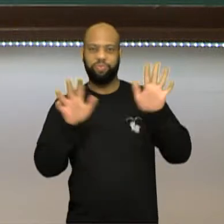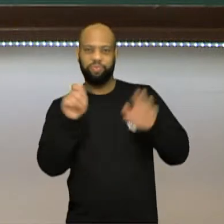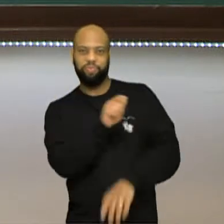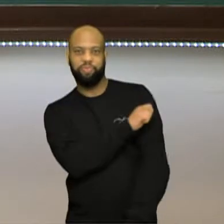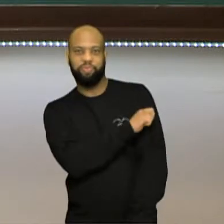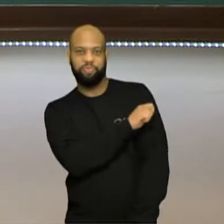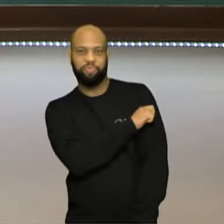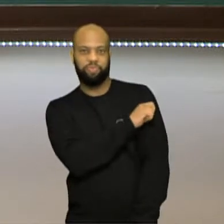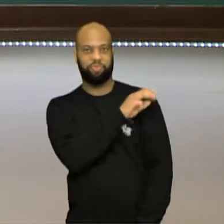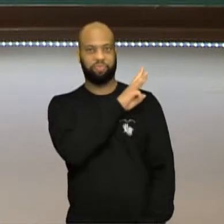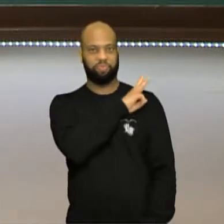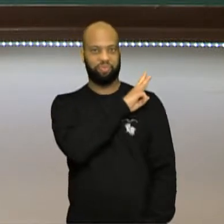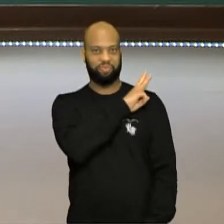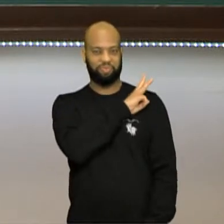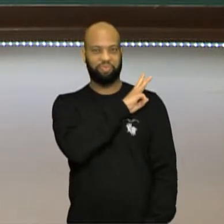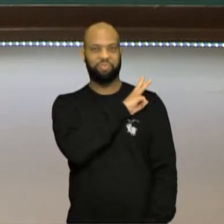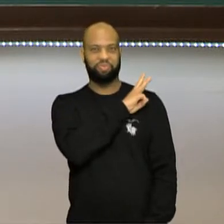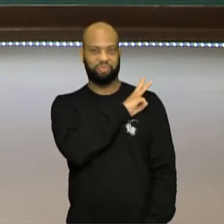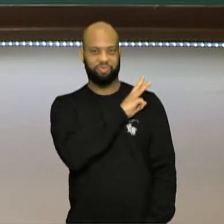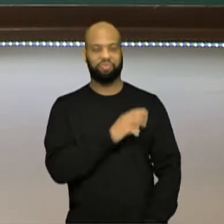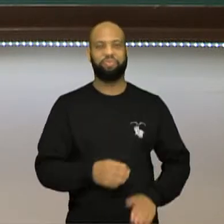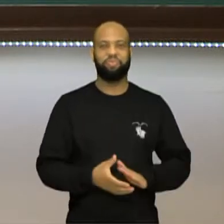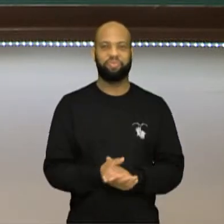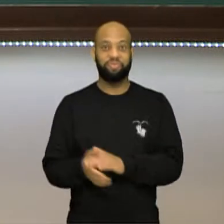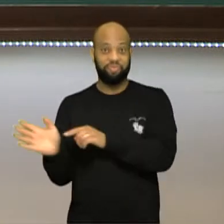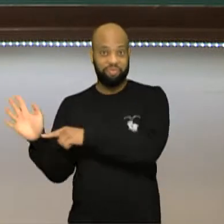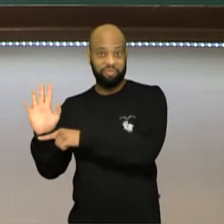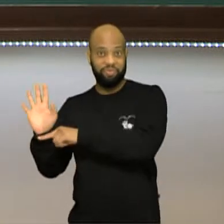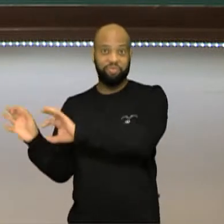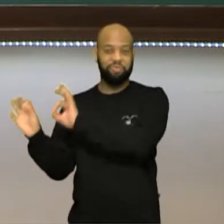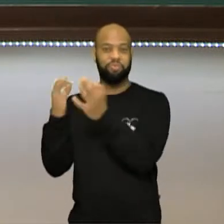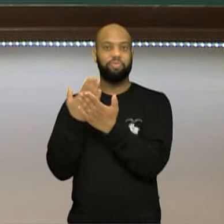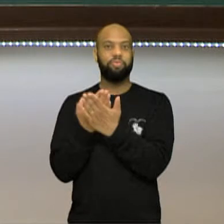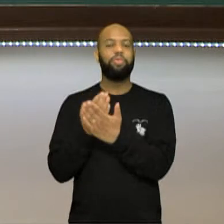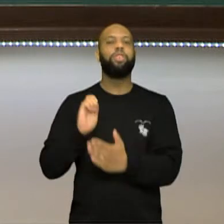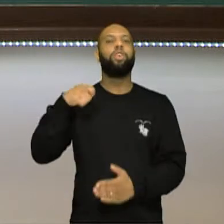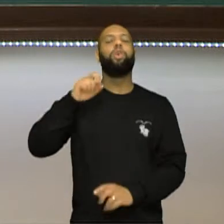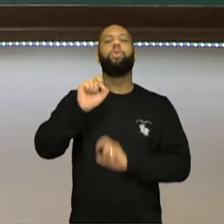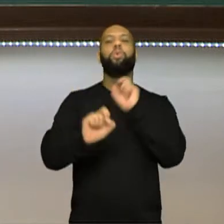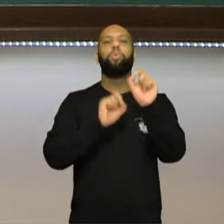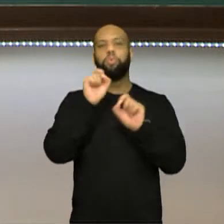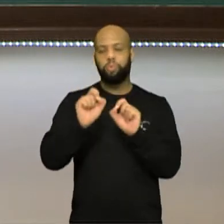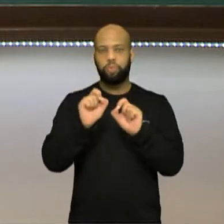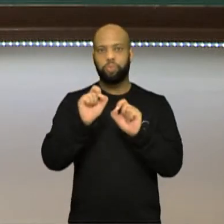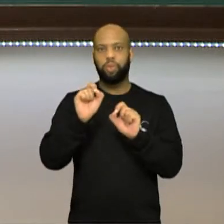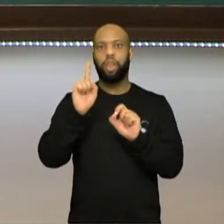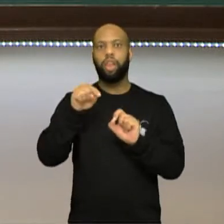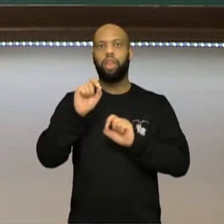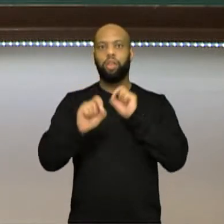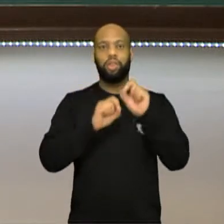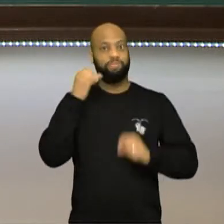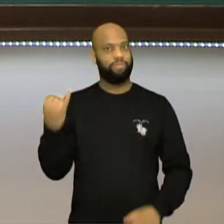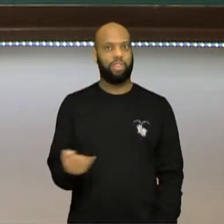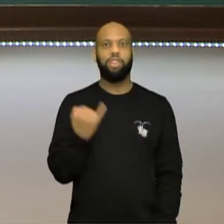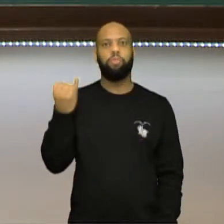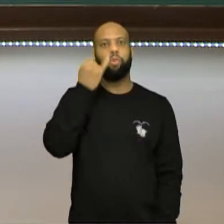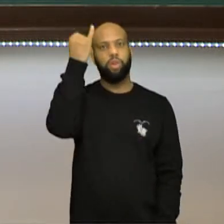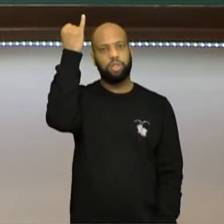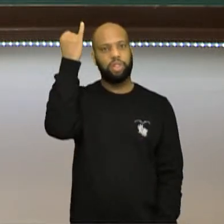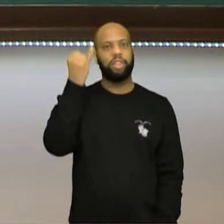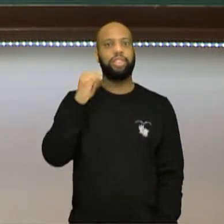Olá, estudantes da terceira série do ensino médio. Neste vídeo, vamos falar sobre a importância